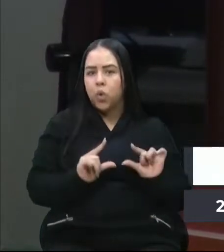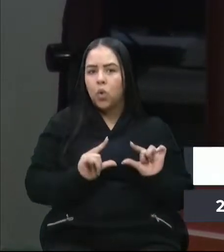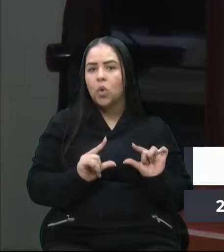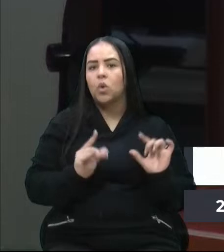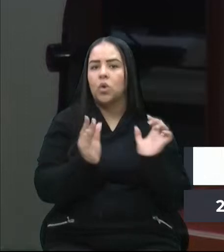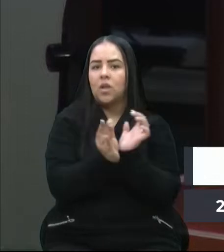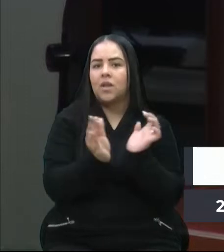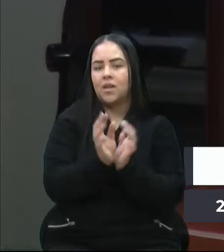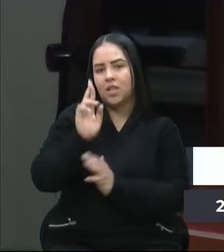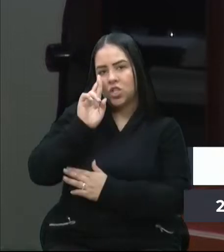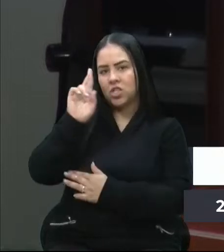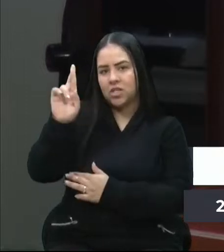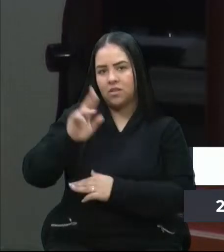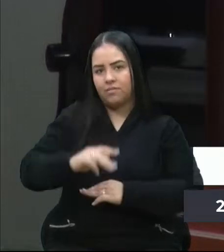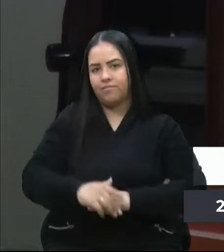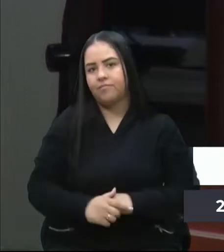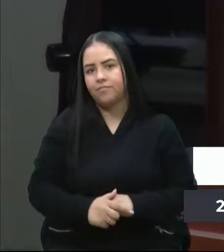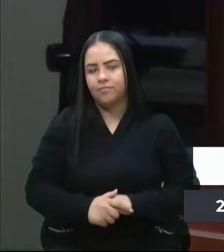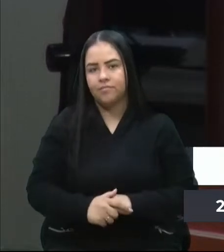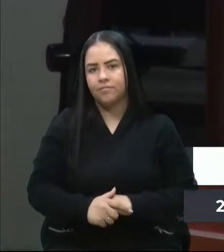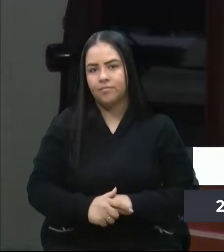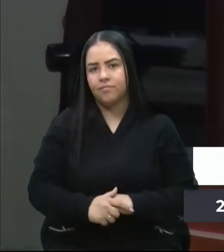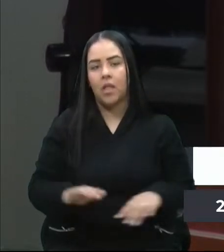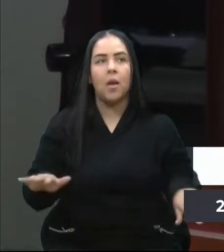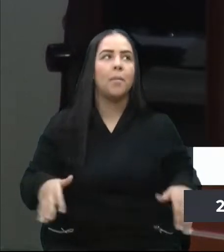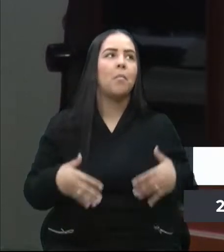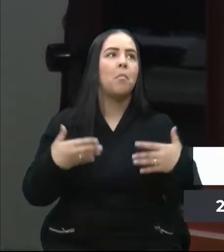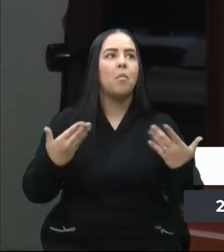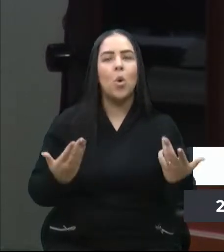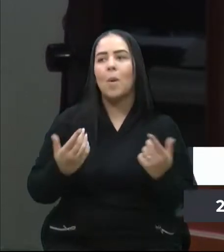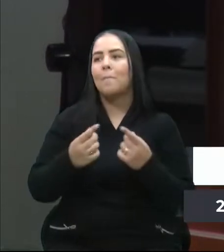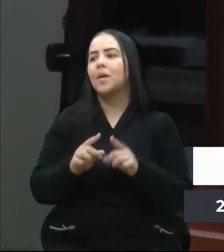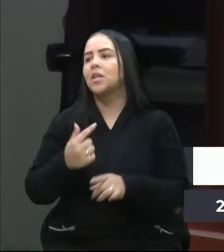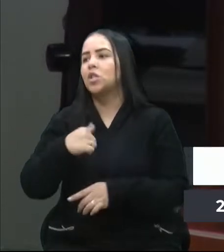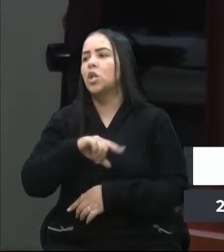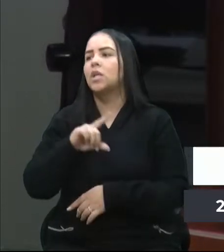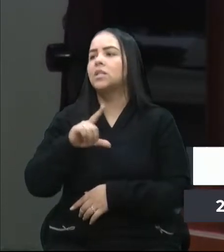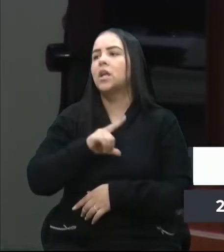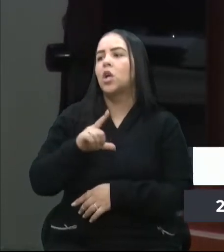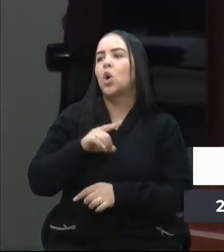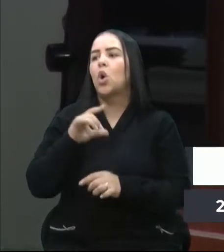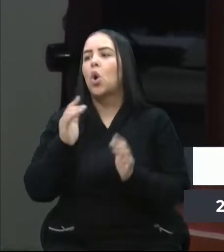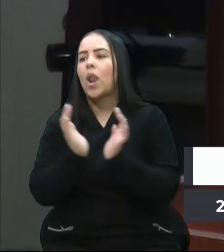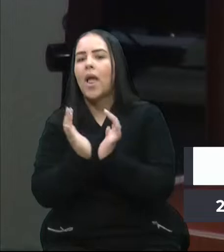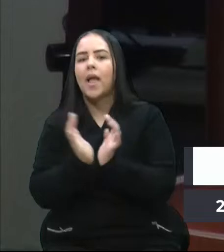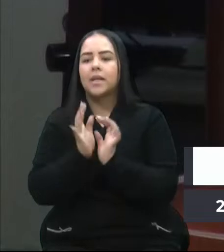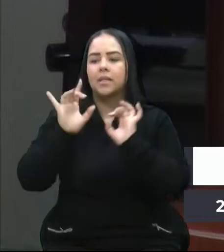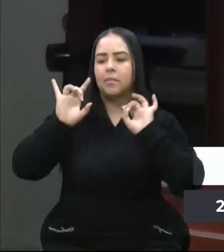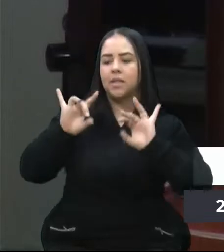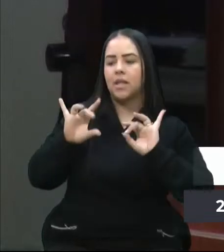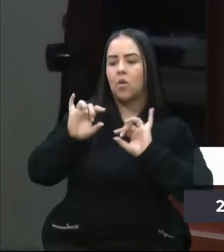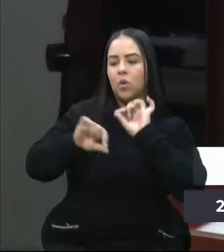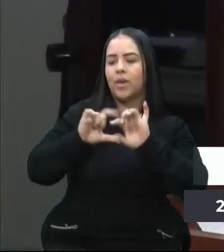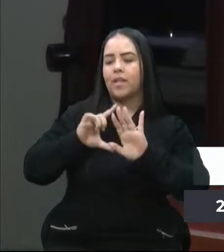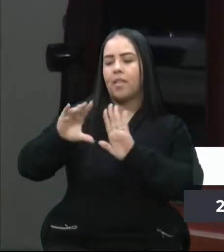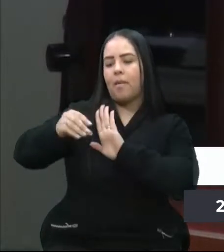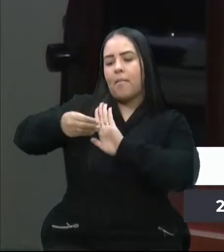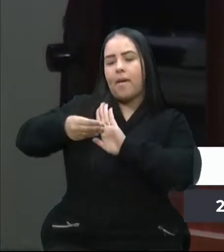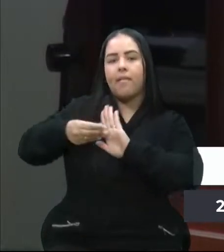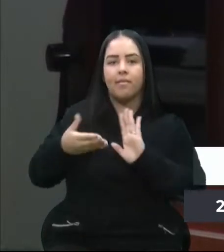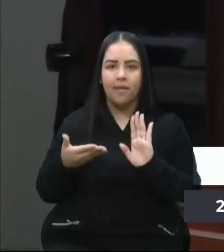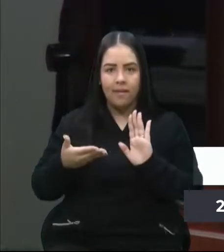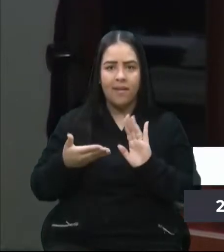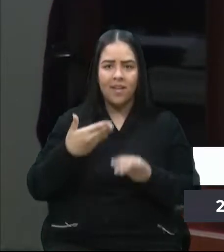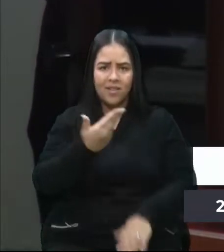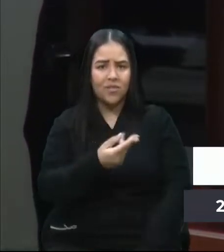equipes diretivas. Bom, nós temos muitos colegas especialistas, que é o que está na emenda. A emenda do